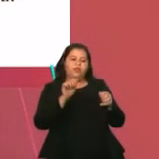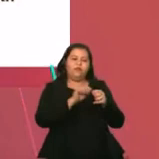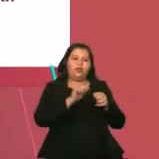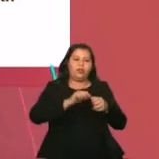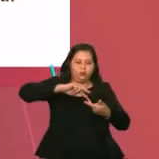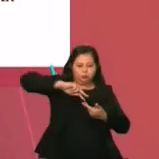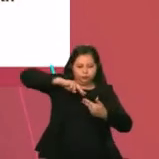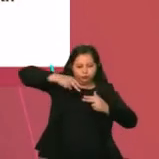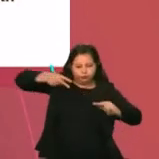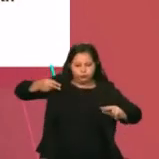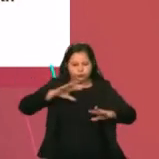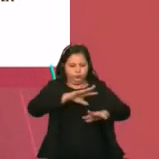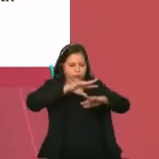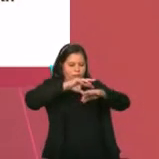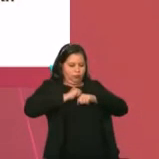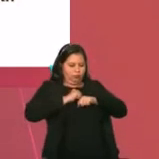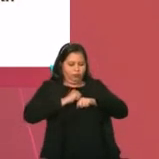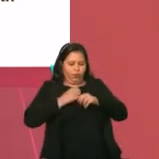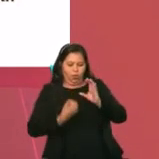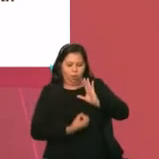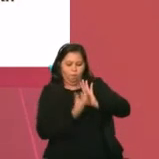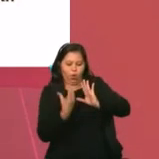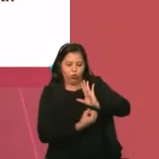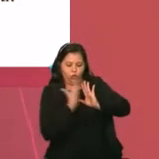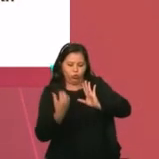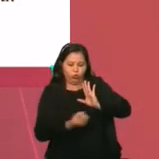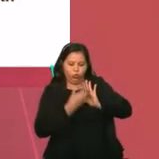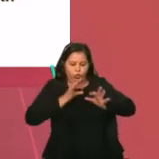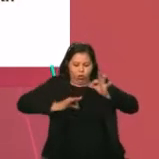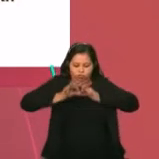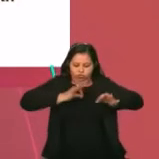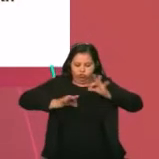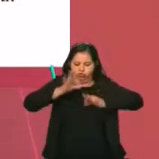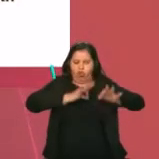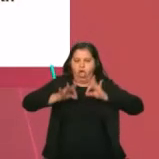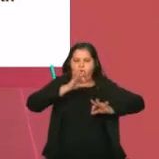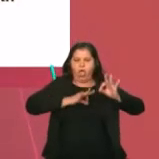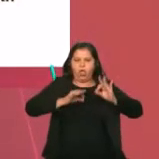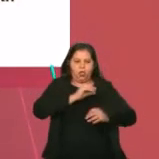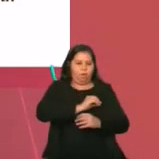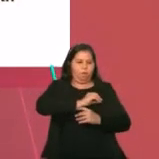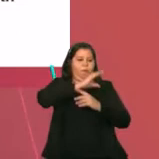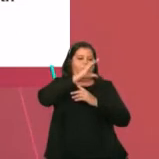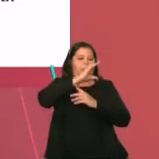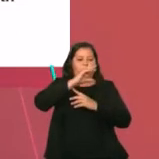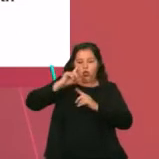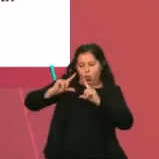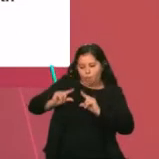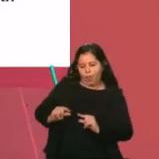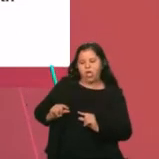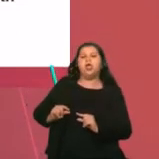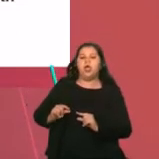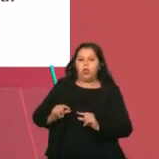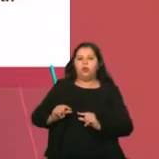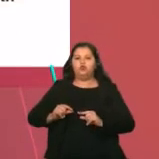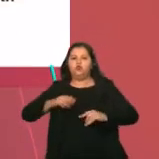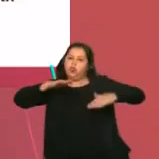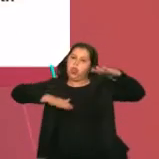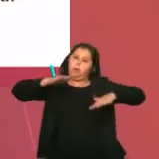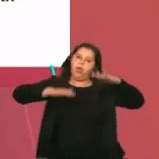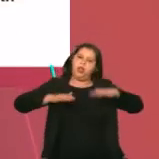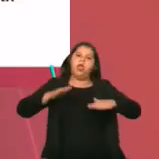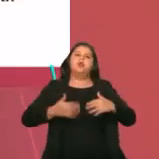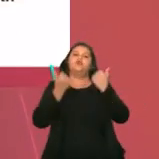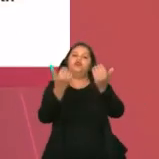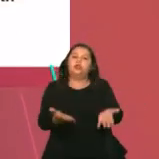genética Produza gens mais ou menos como é que eu vou dizer aptos a fazer com que